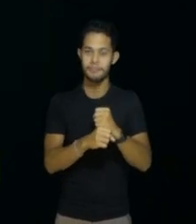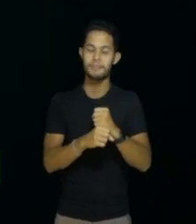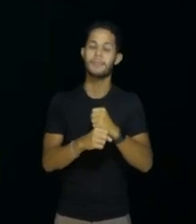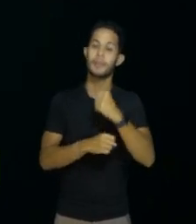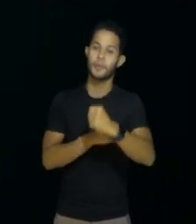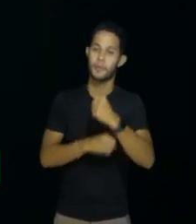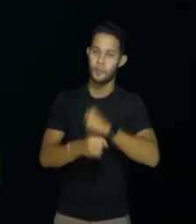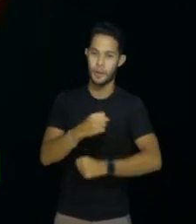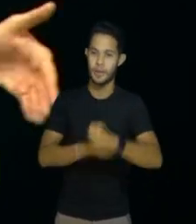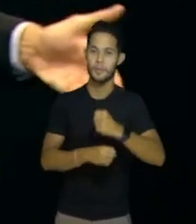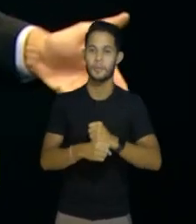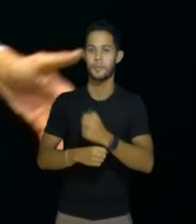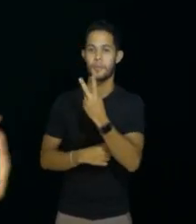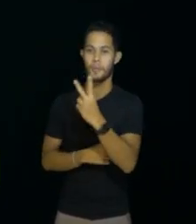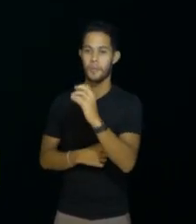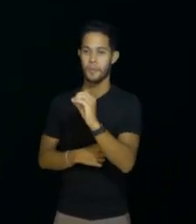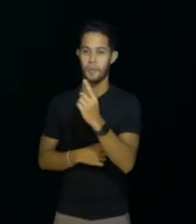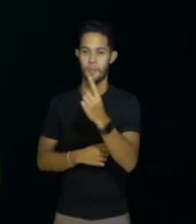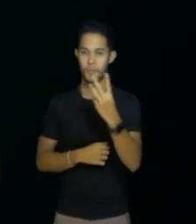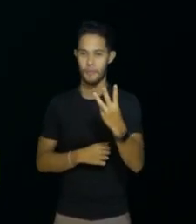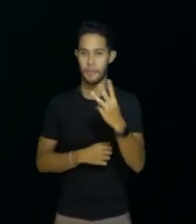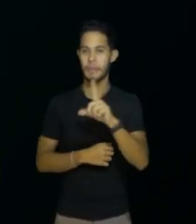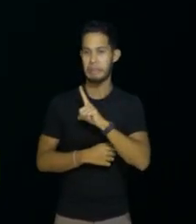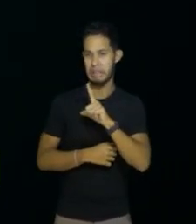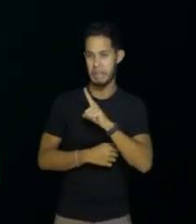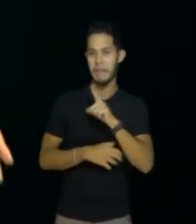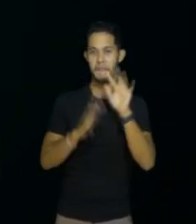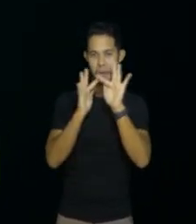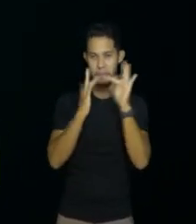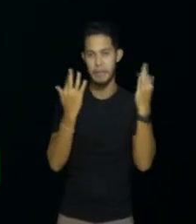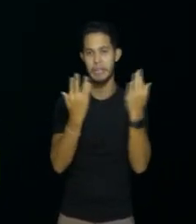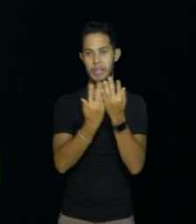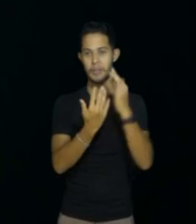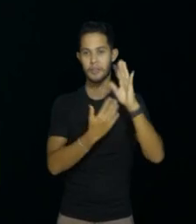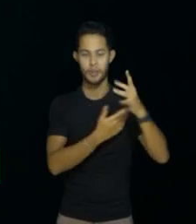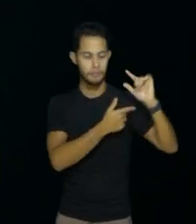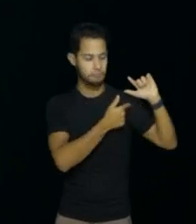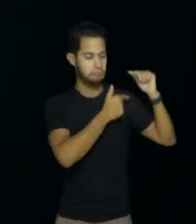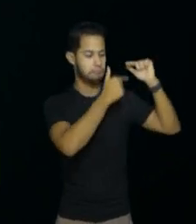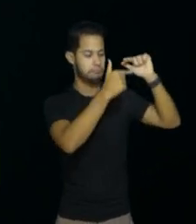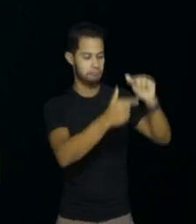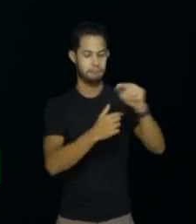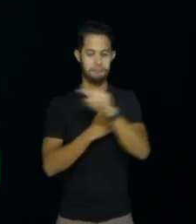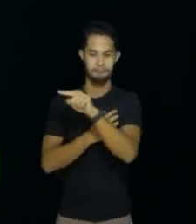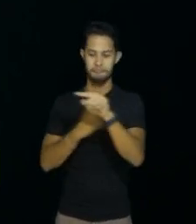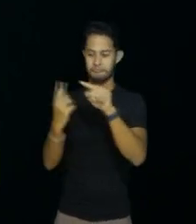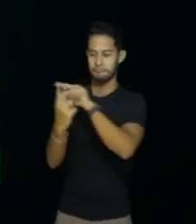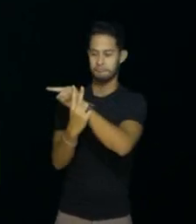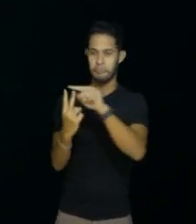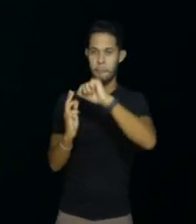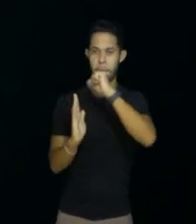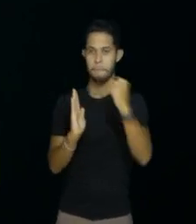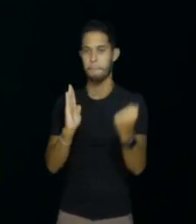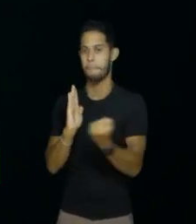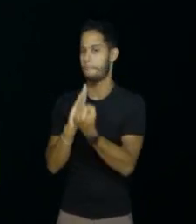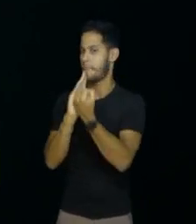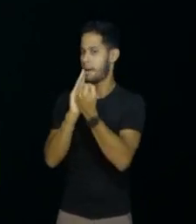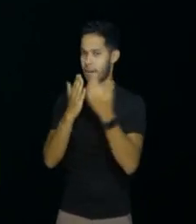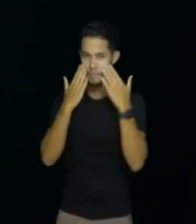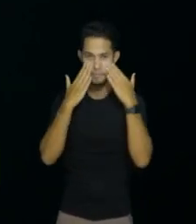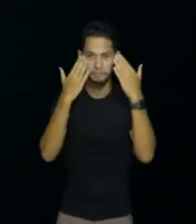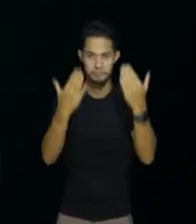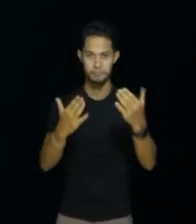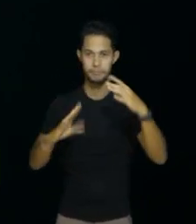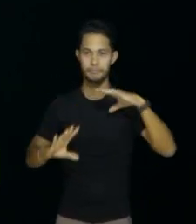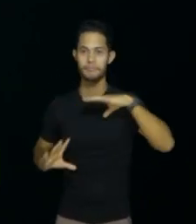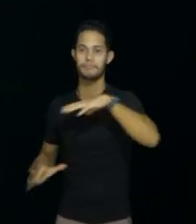tem, fruto dos seus pais, o DNA do empreendedorismo no sangue, hoje eles estão levando a nossa marca para todo mundo. E o queijo Morro